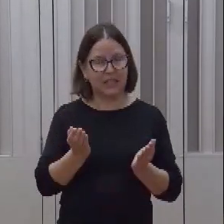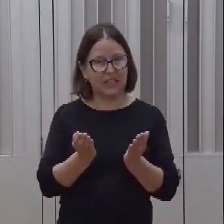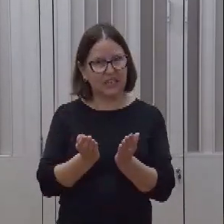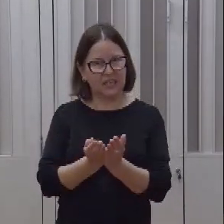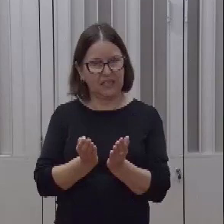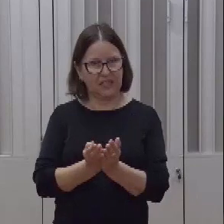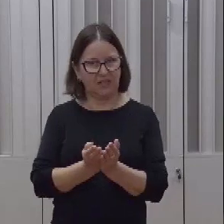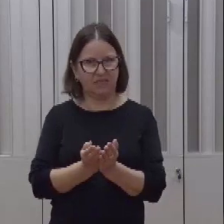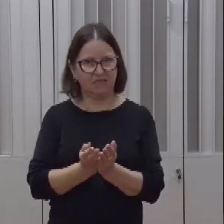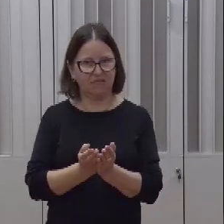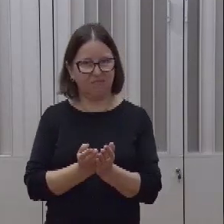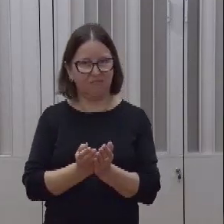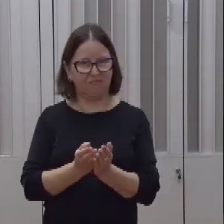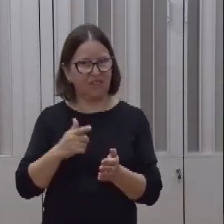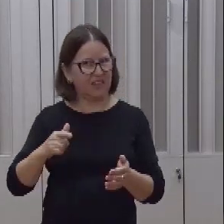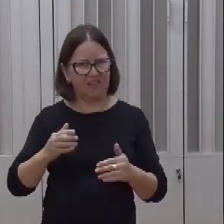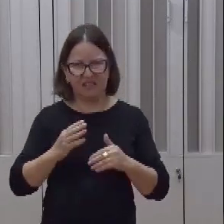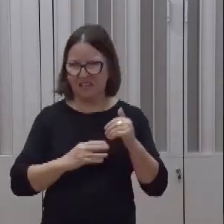fecundo,